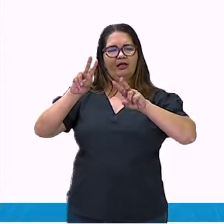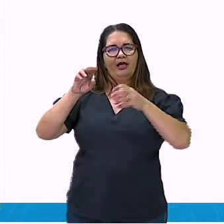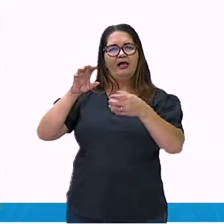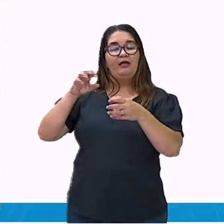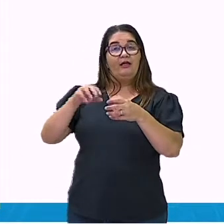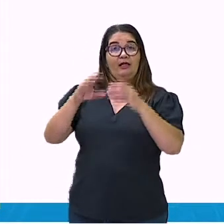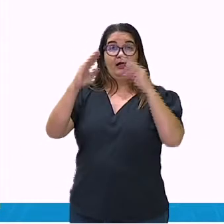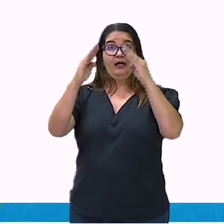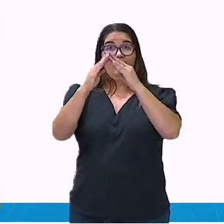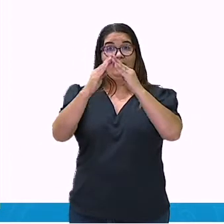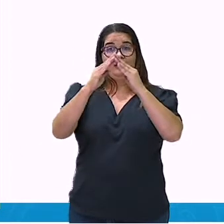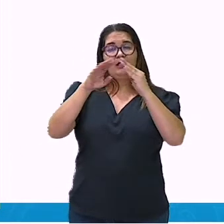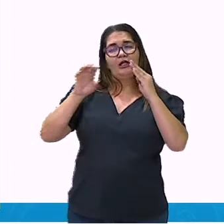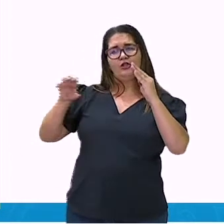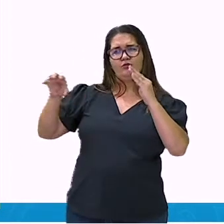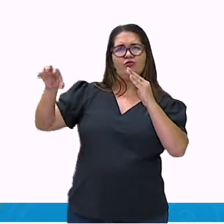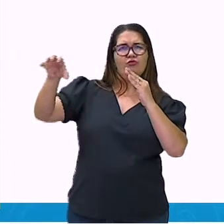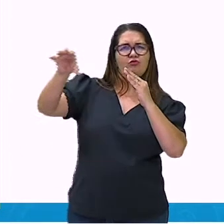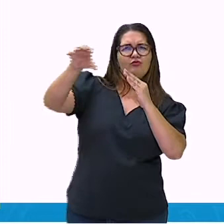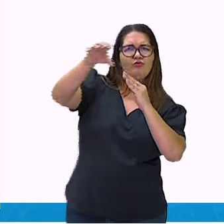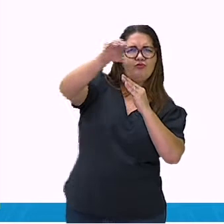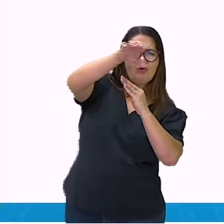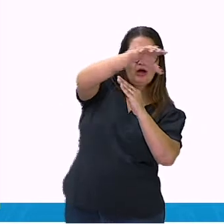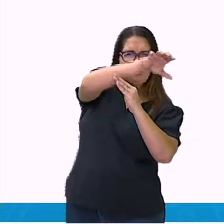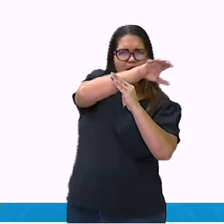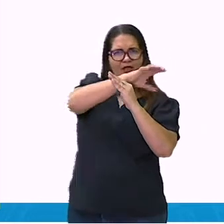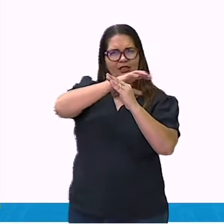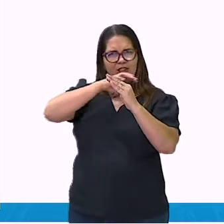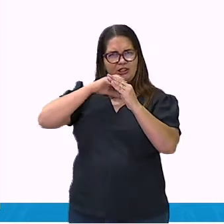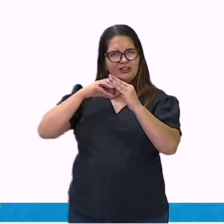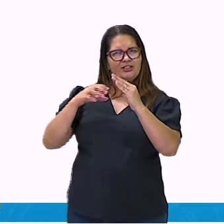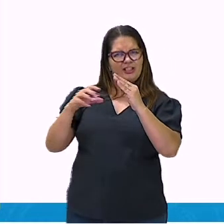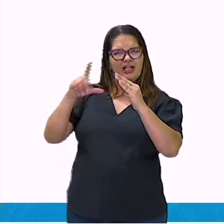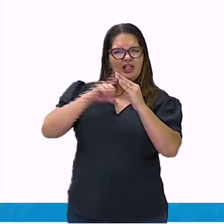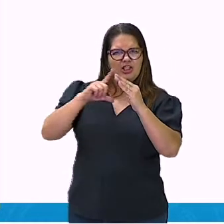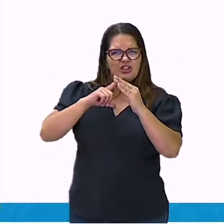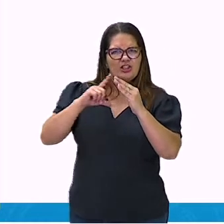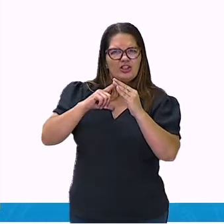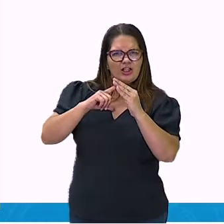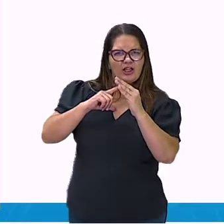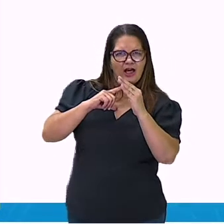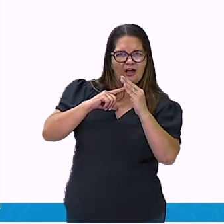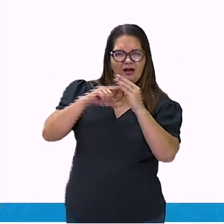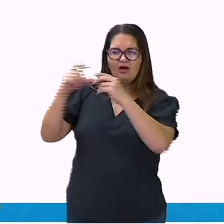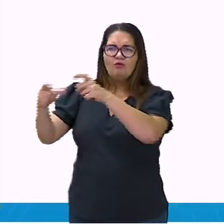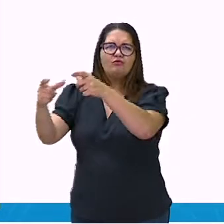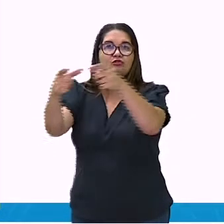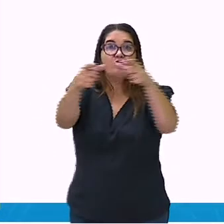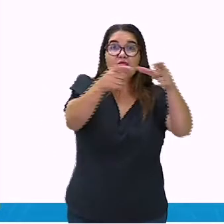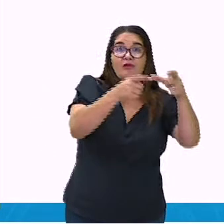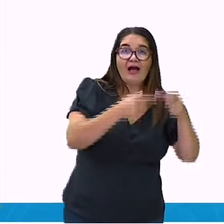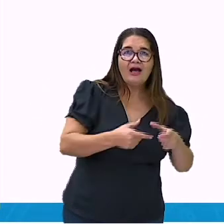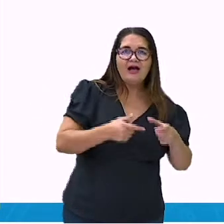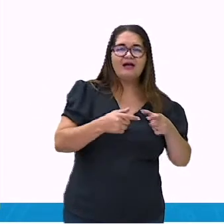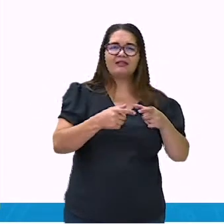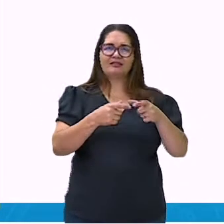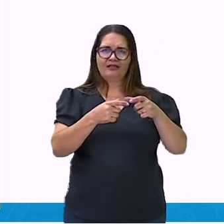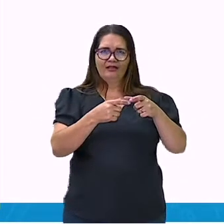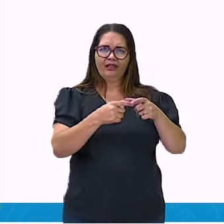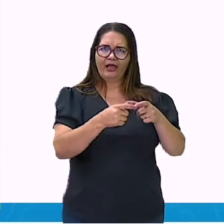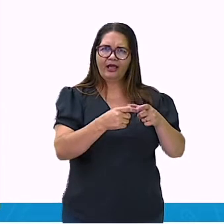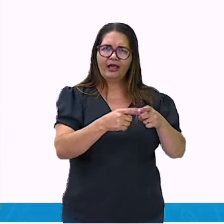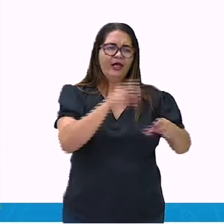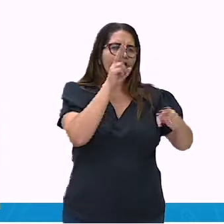moradores, aqui nos fundos tinham os chiqueiros, estábulos, então a criação dos porcos, também